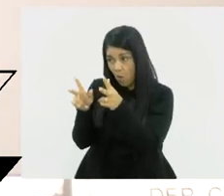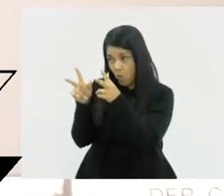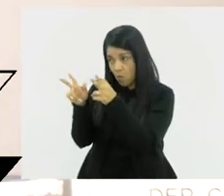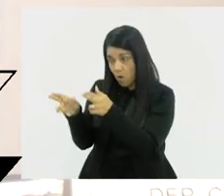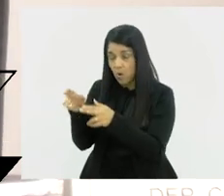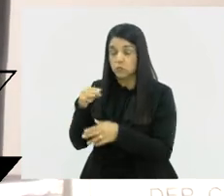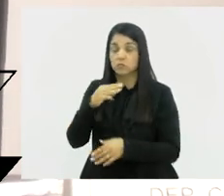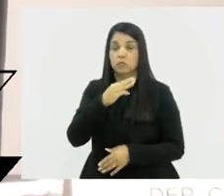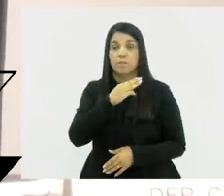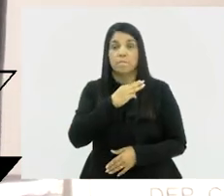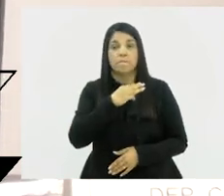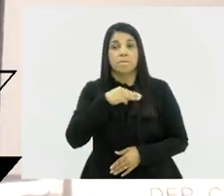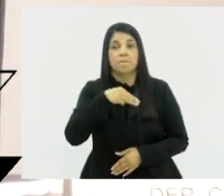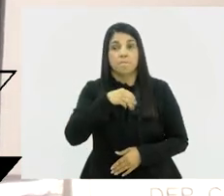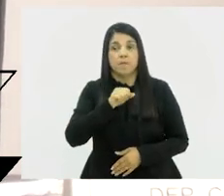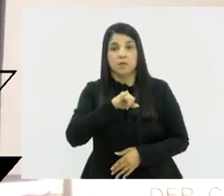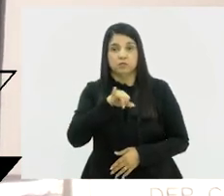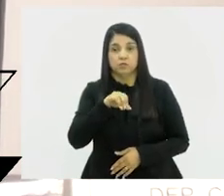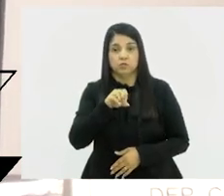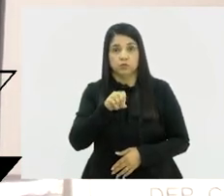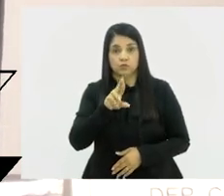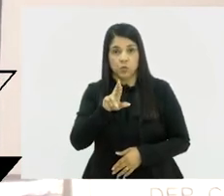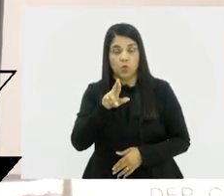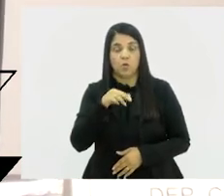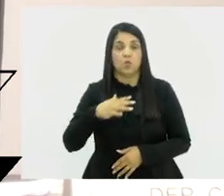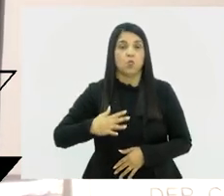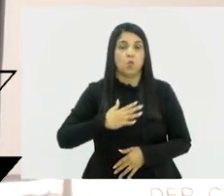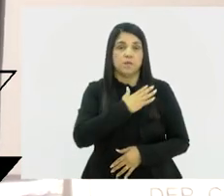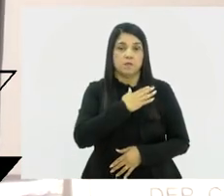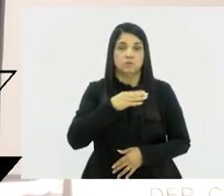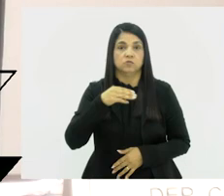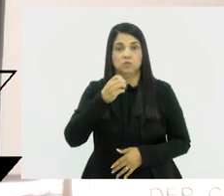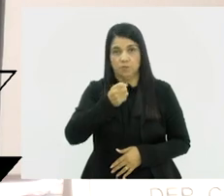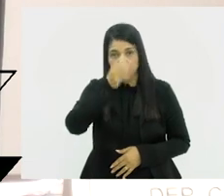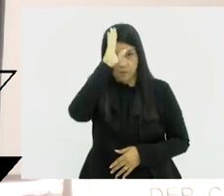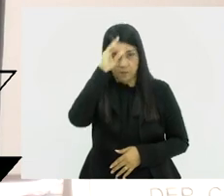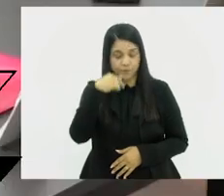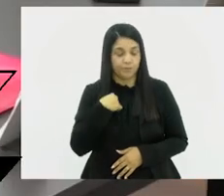o comandante dos bombeiros. Os nossos delegados,